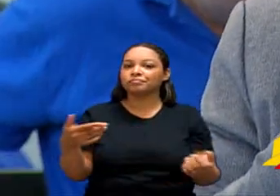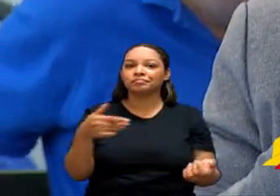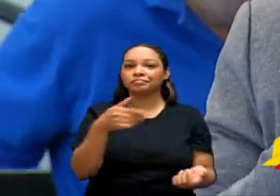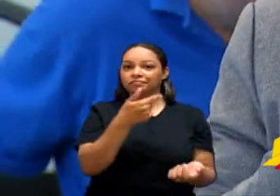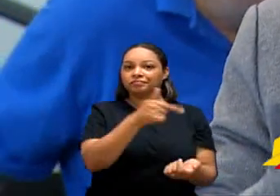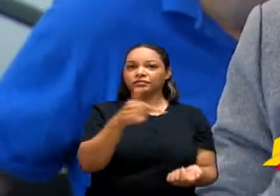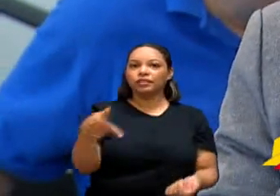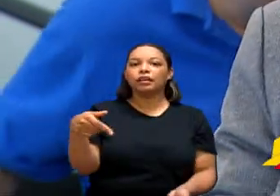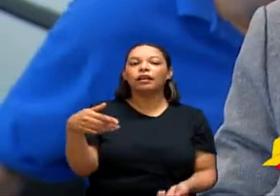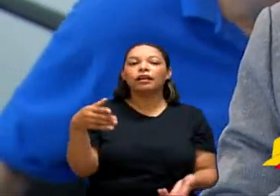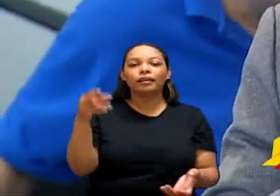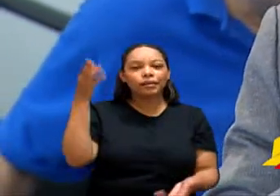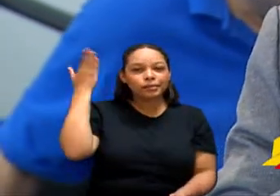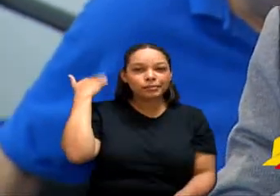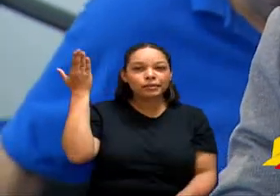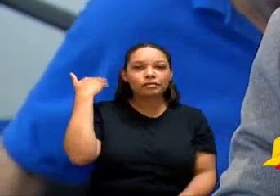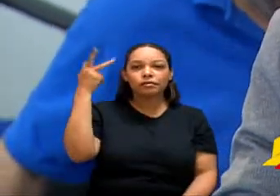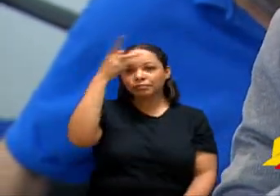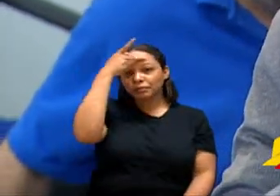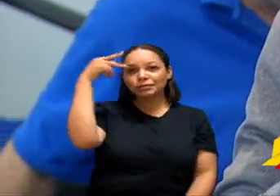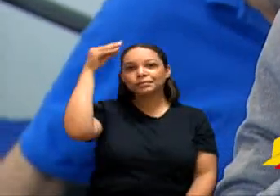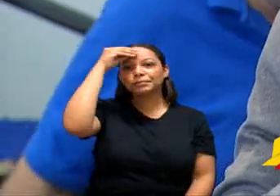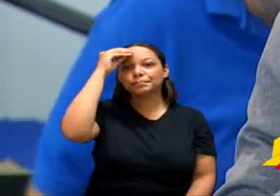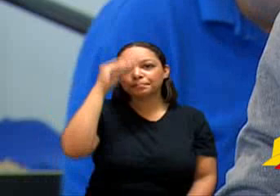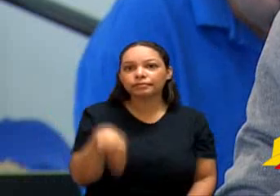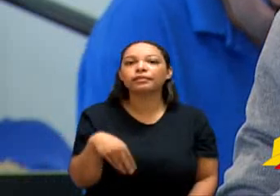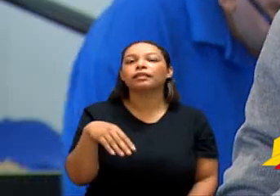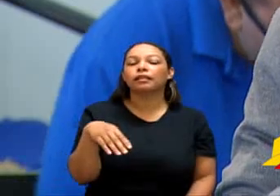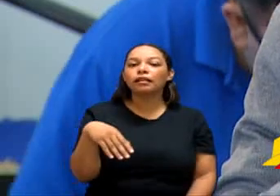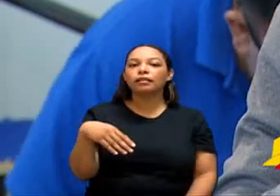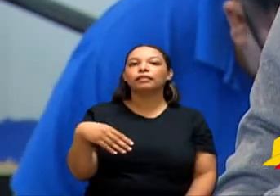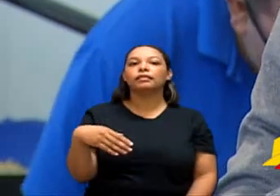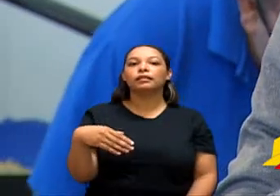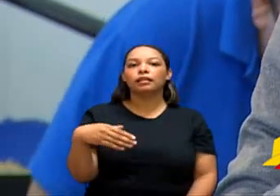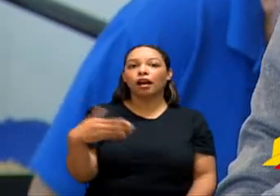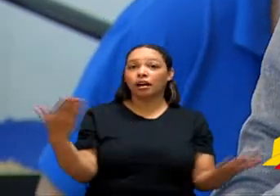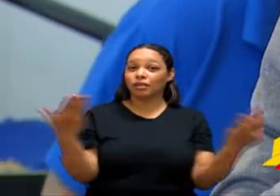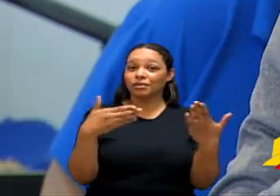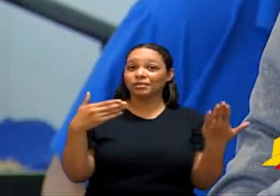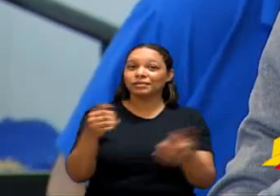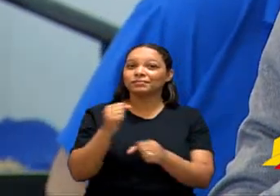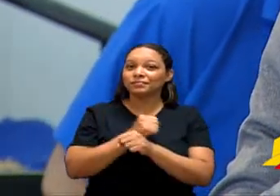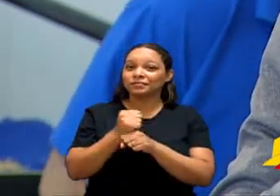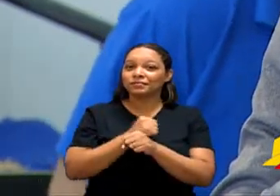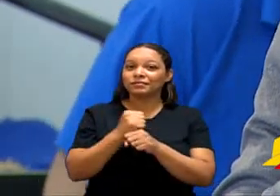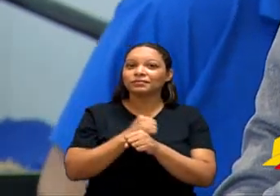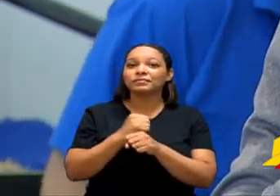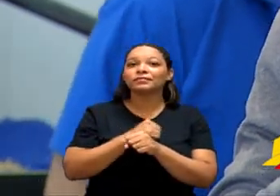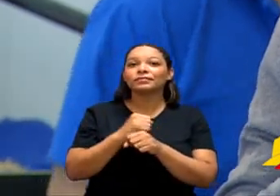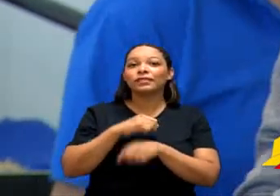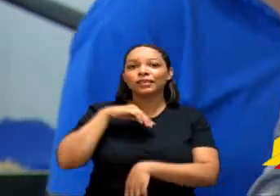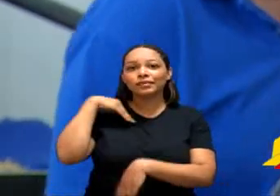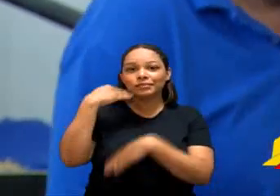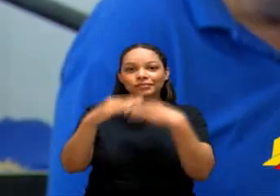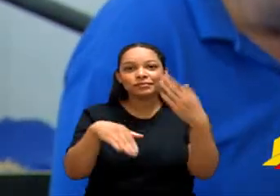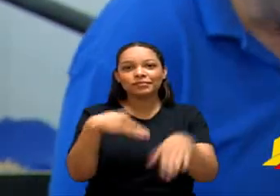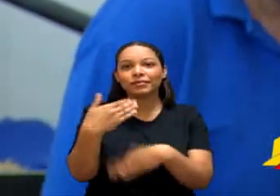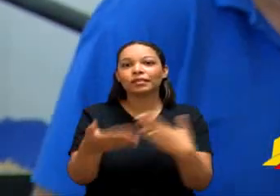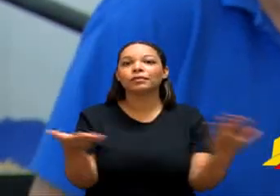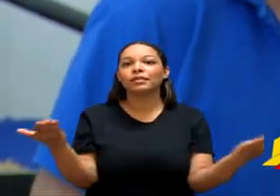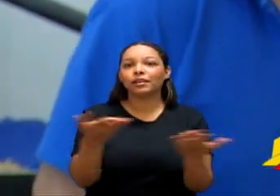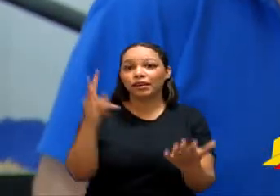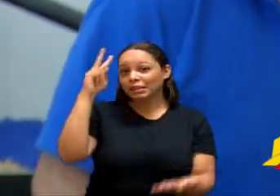E ali o pessoal, em união, trabalharam muito para permanecer naquele local. Verdade. E hoje virou um patrimônio histórico da cidade do Cabo, como você foi